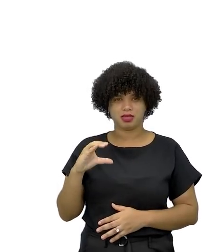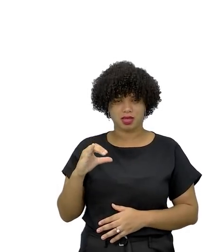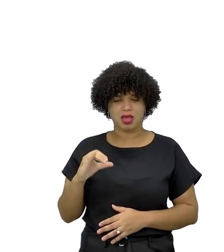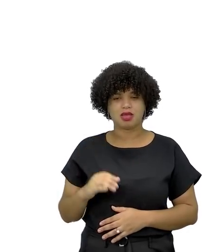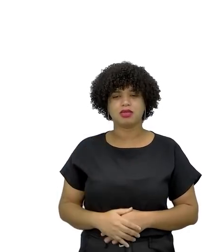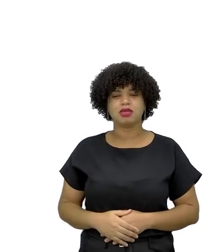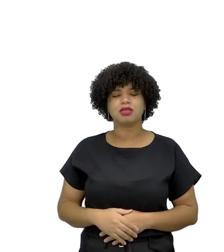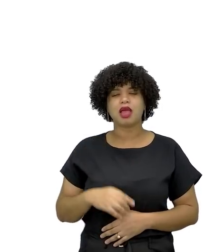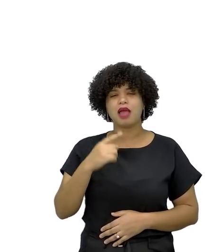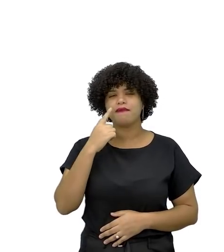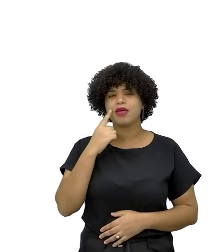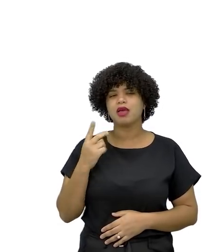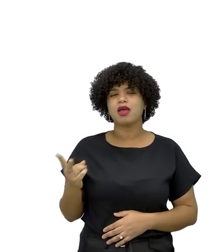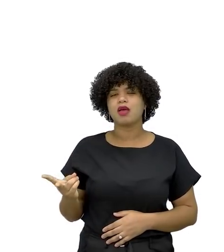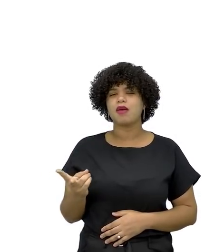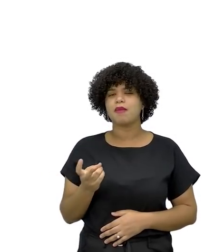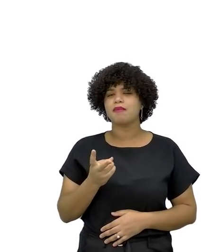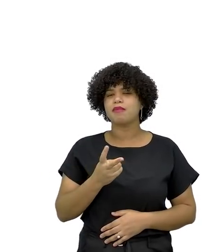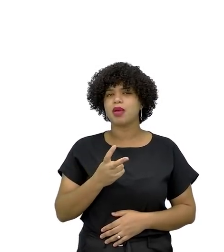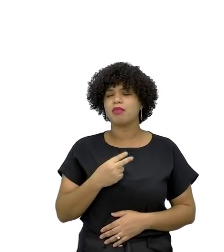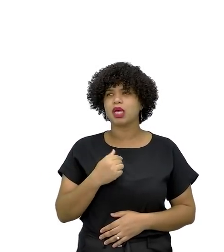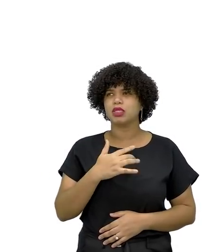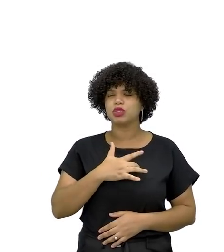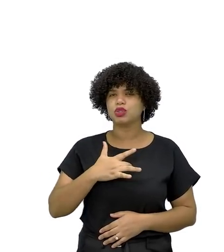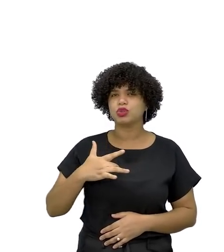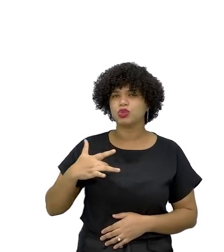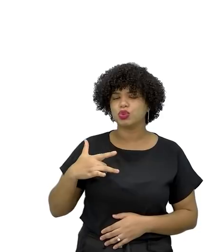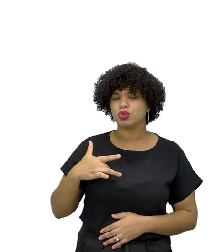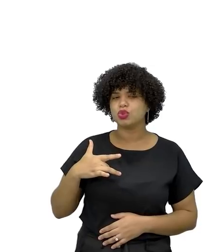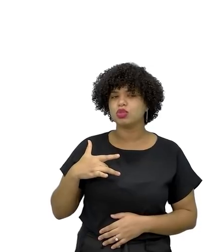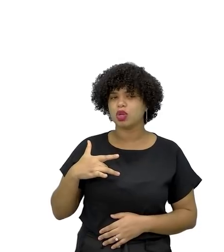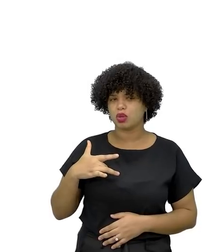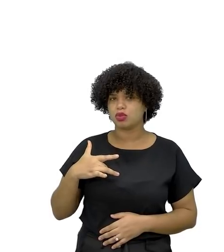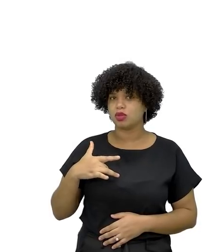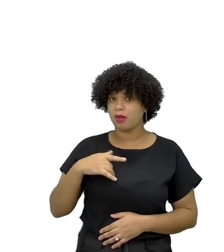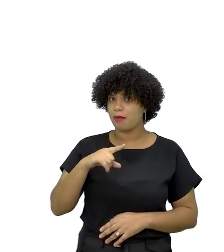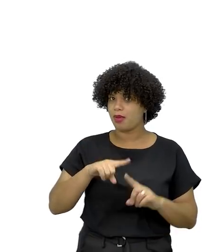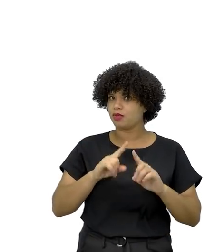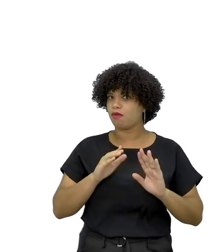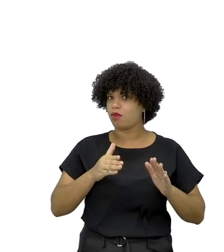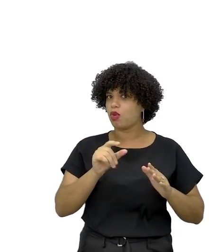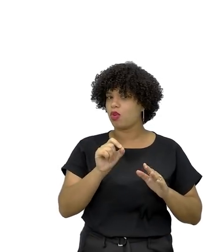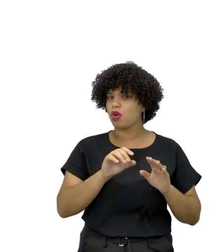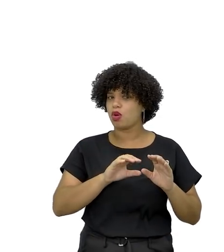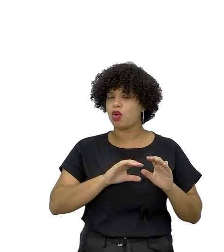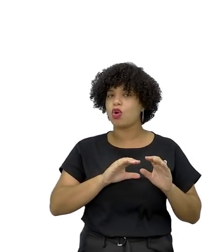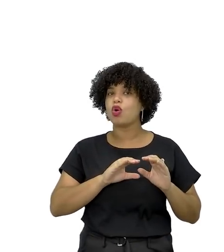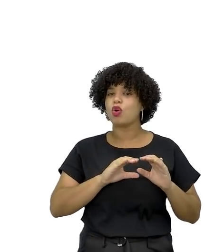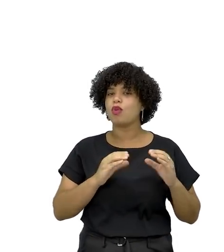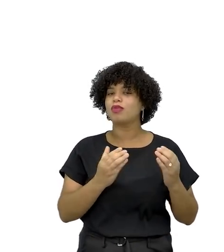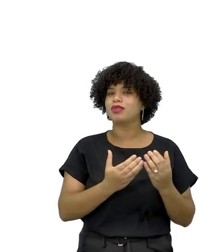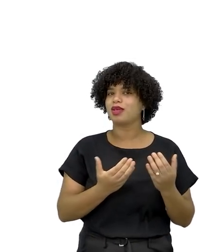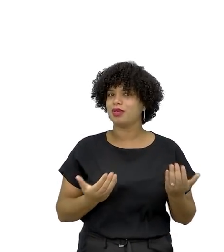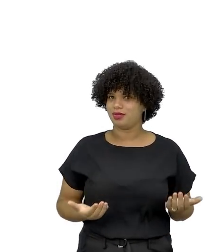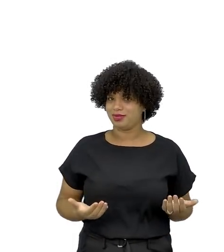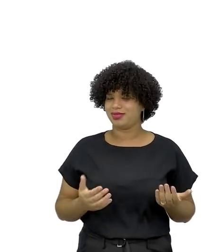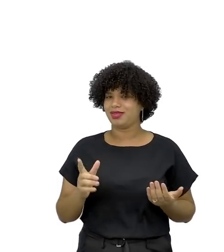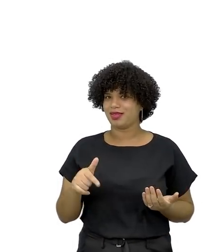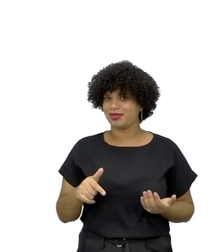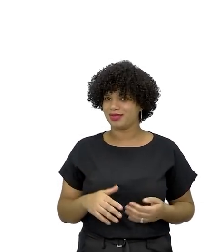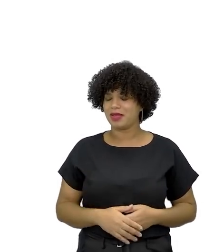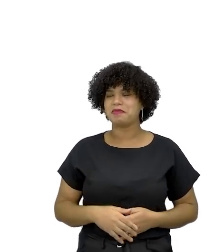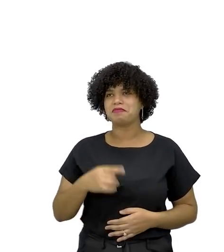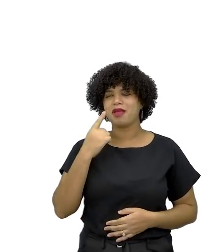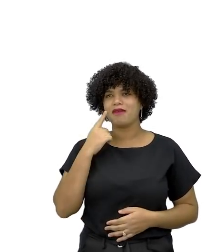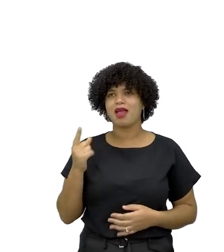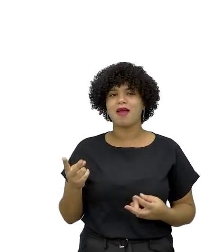habilidade, né? Interpretar as condições de saúde da comunidade. Vamos pensar como vai chamar nosso projeto, hein? Interpretar as condições